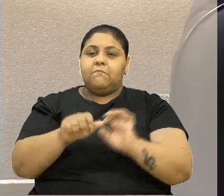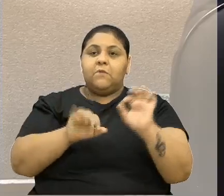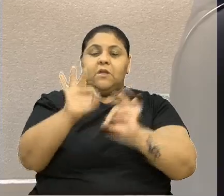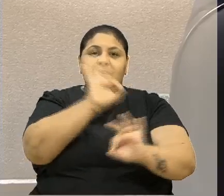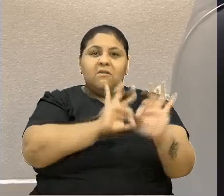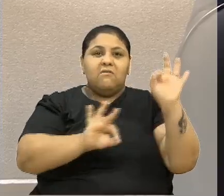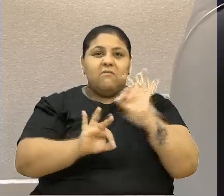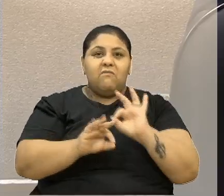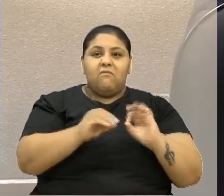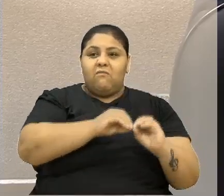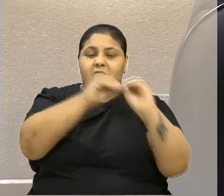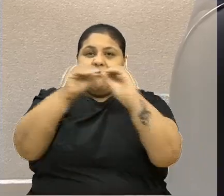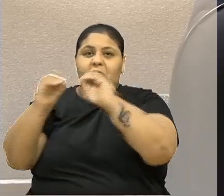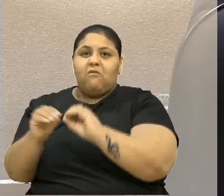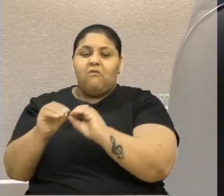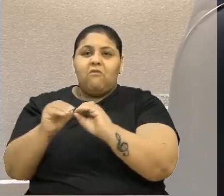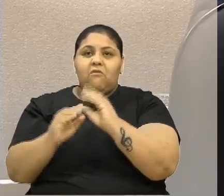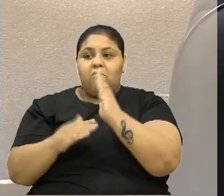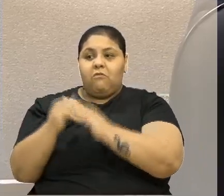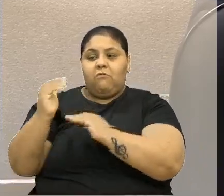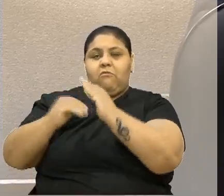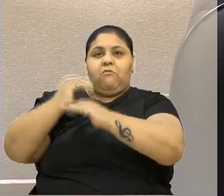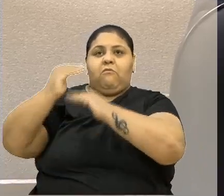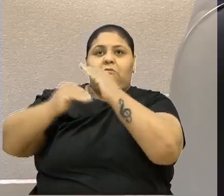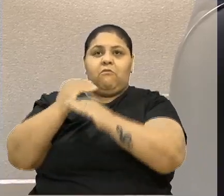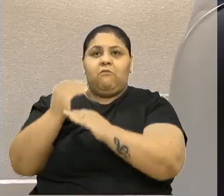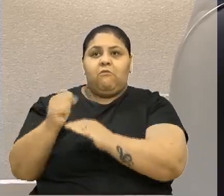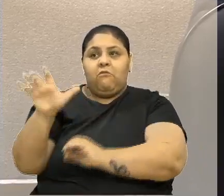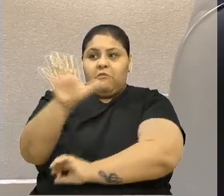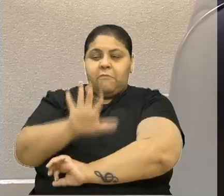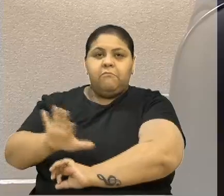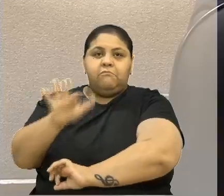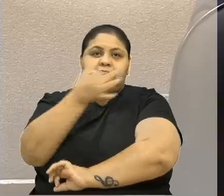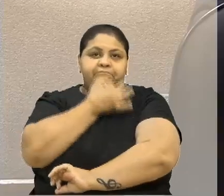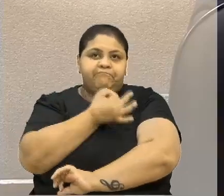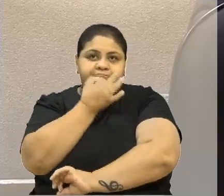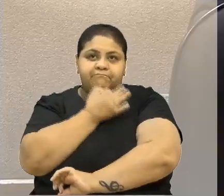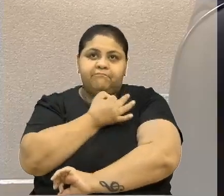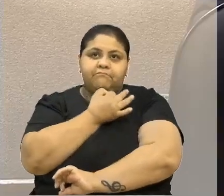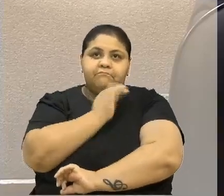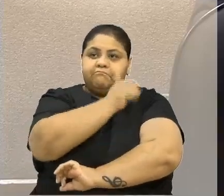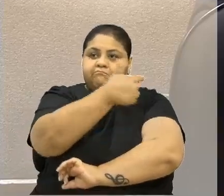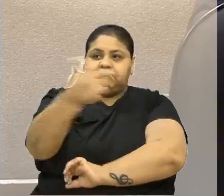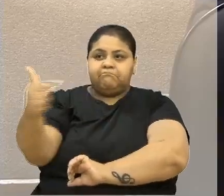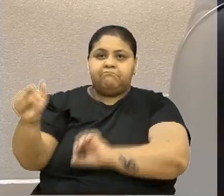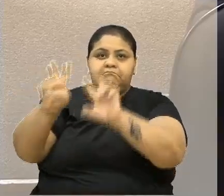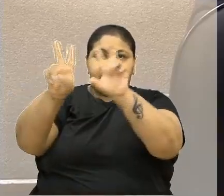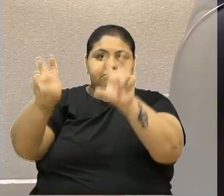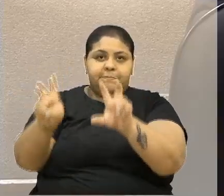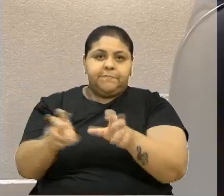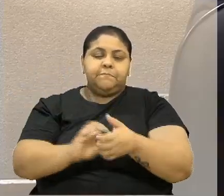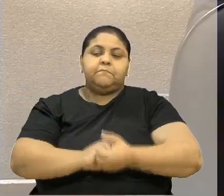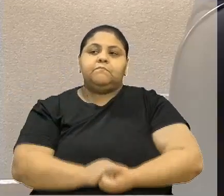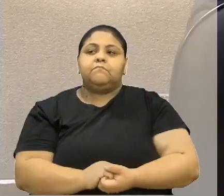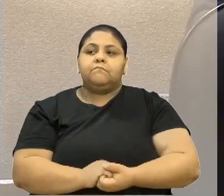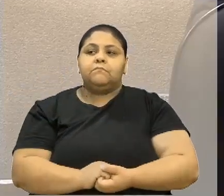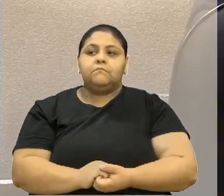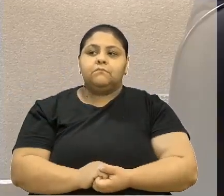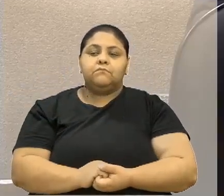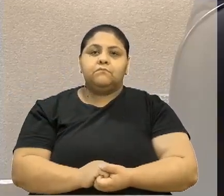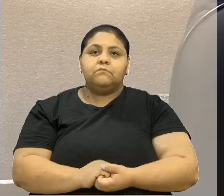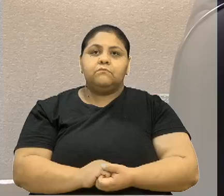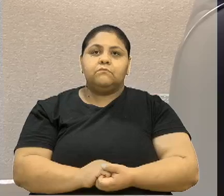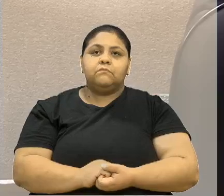e utilização de potencial construtivo no âmbito do município de Caxias do Sul e da outras providências.